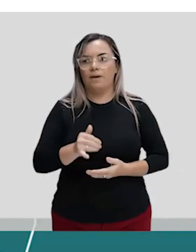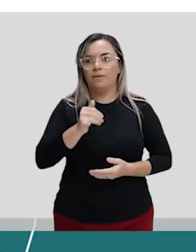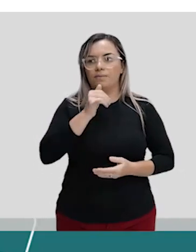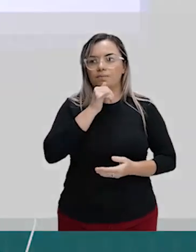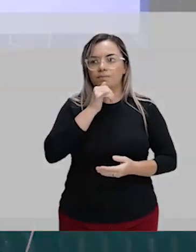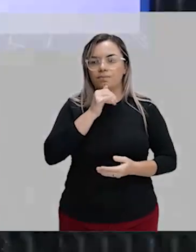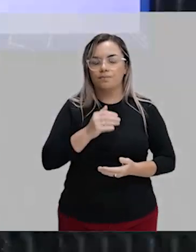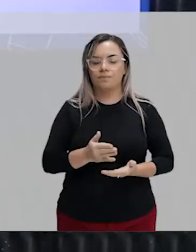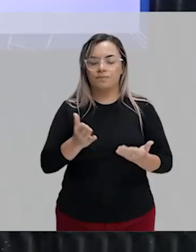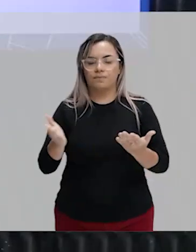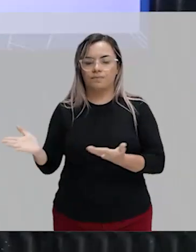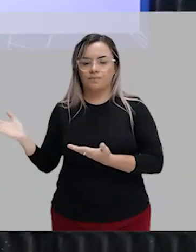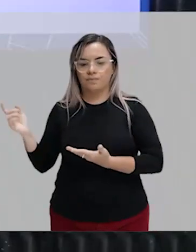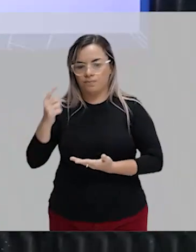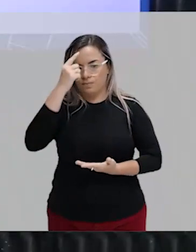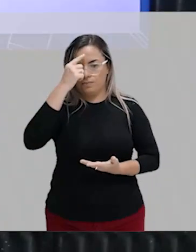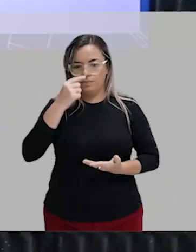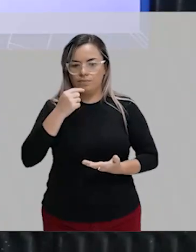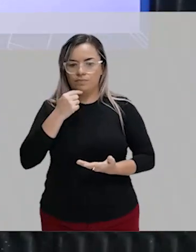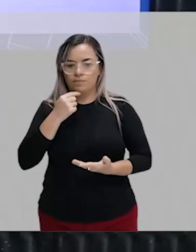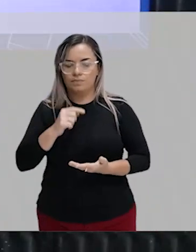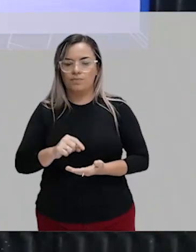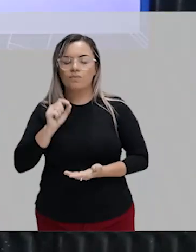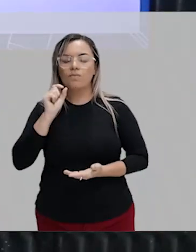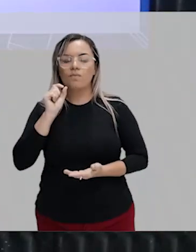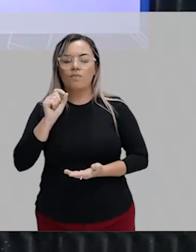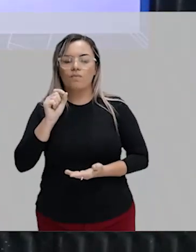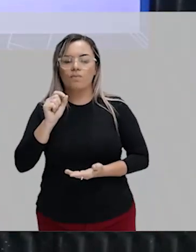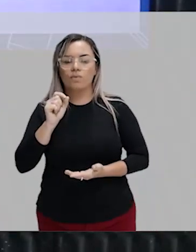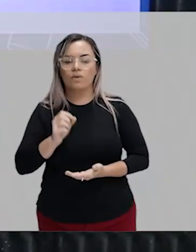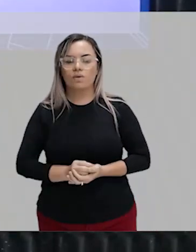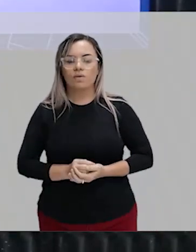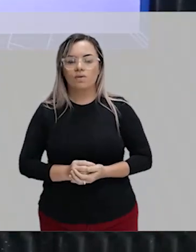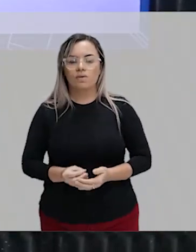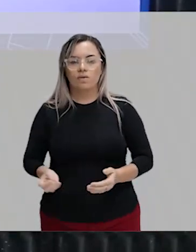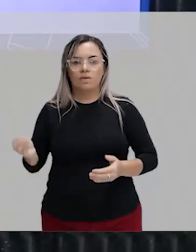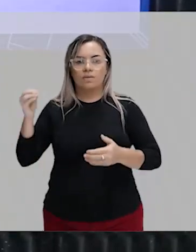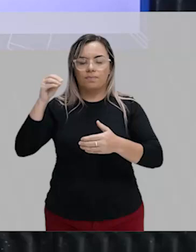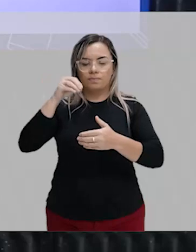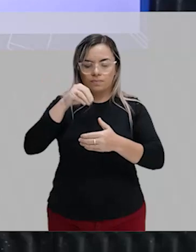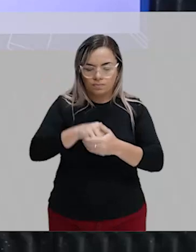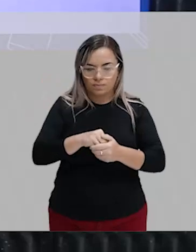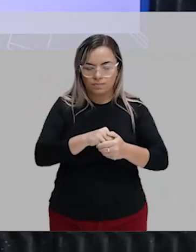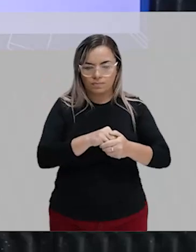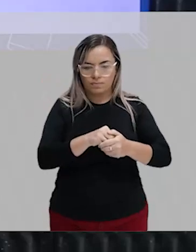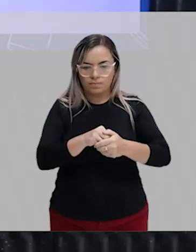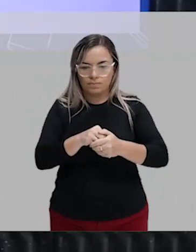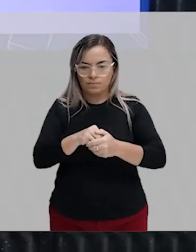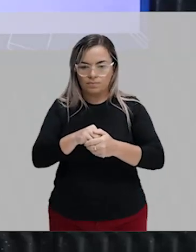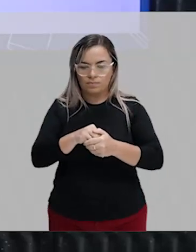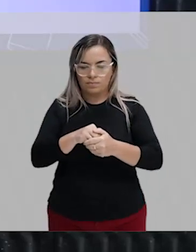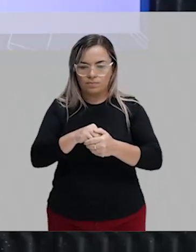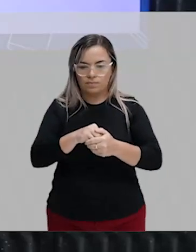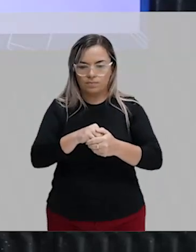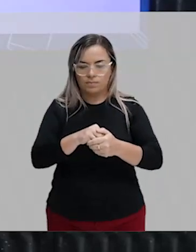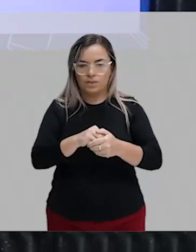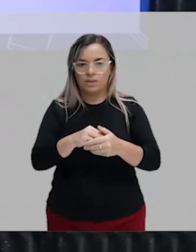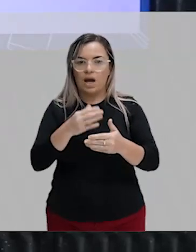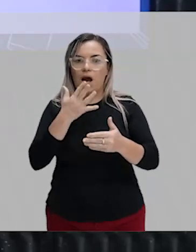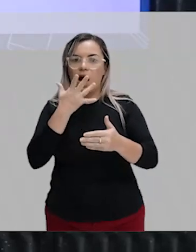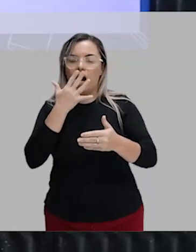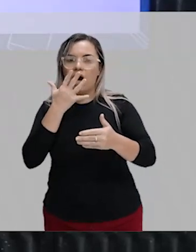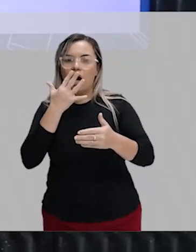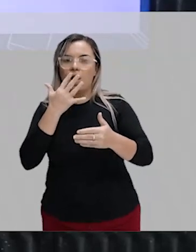de aminoácido aqui, ela vai resultar na hemoglobina. A hemoglobina é o pigmento vermelho que dá cor às